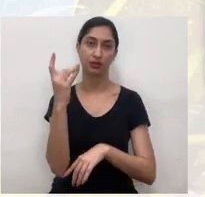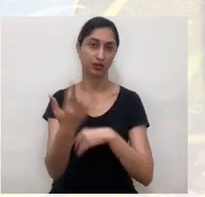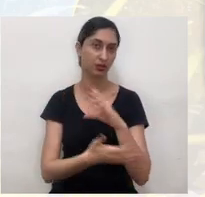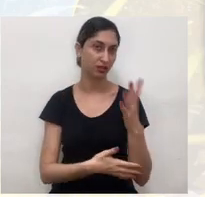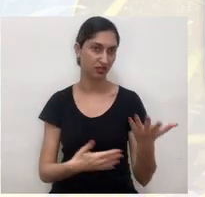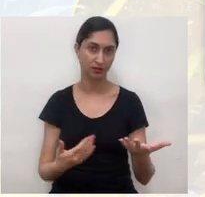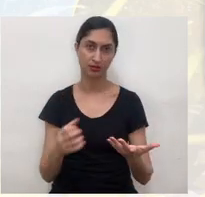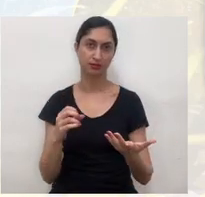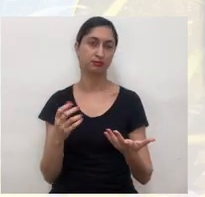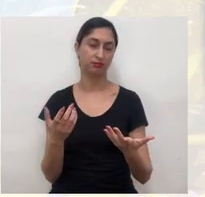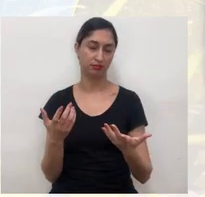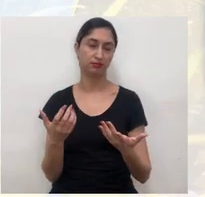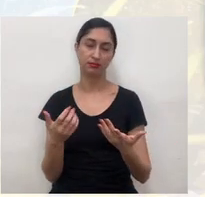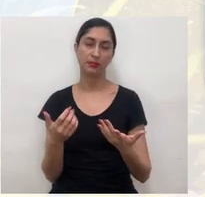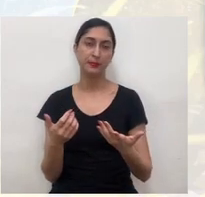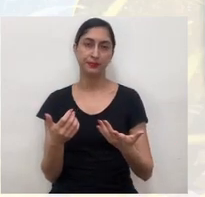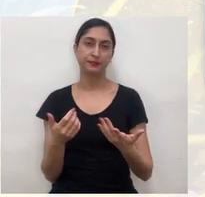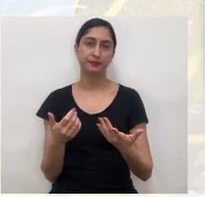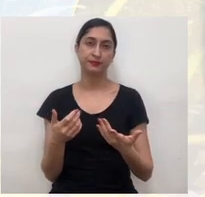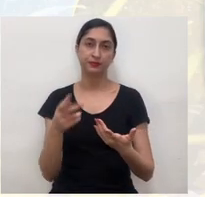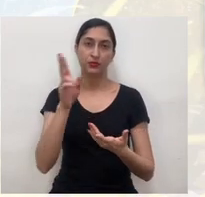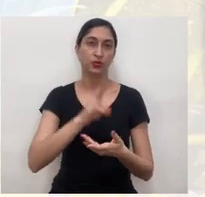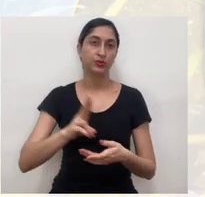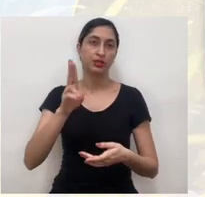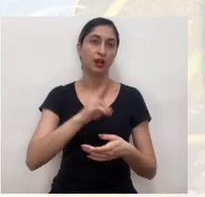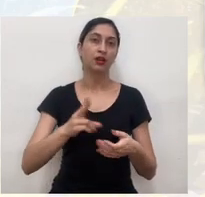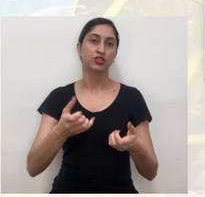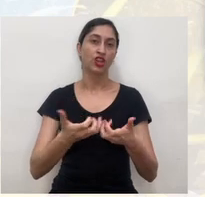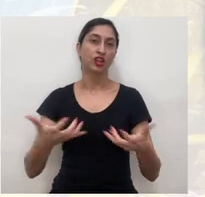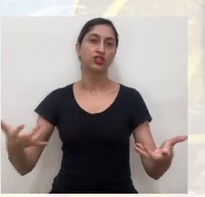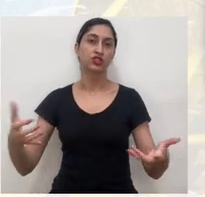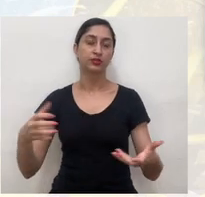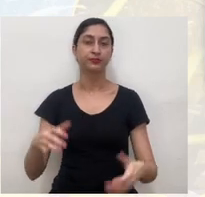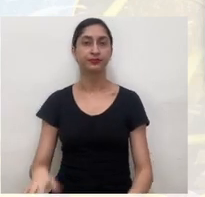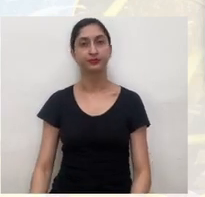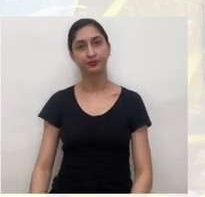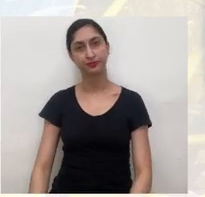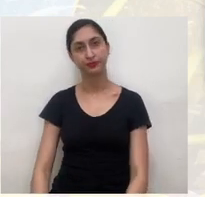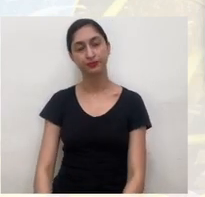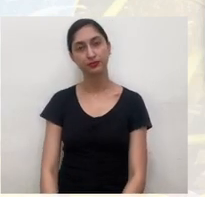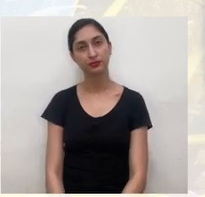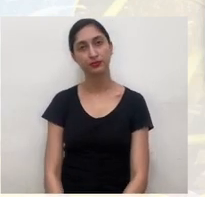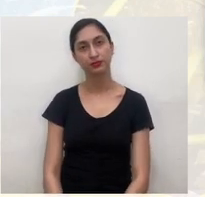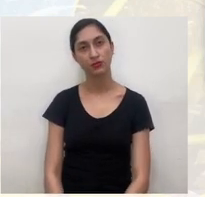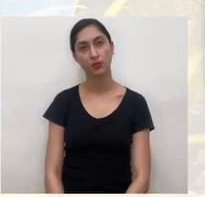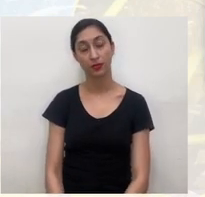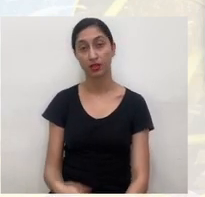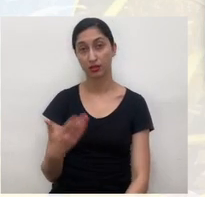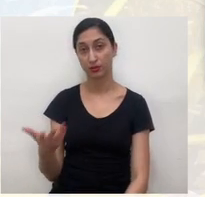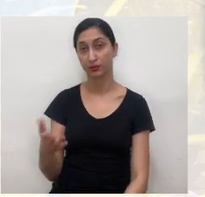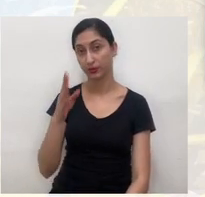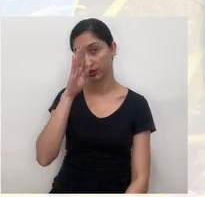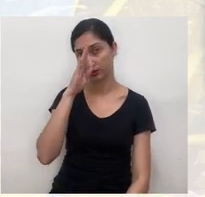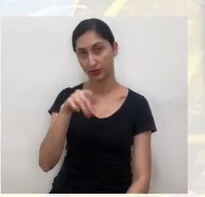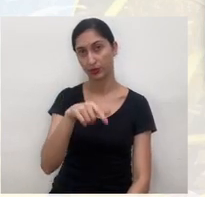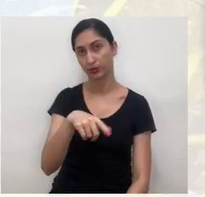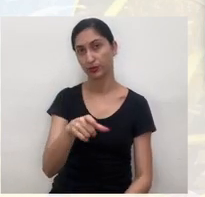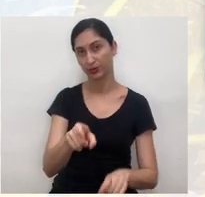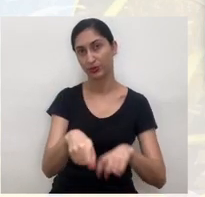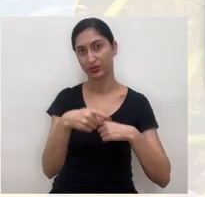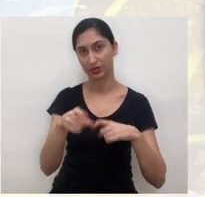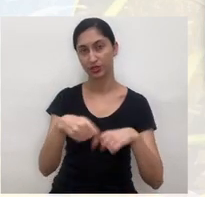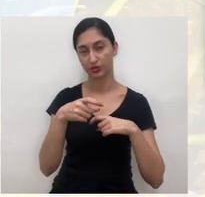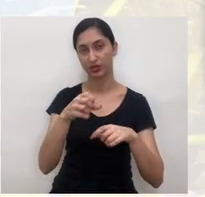ornamentais para uso em jardins. Né? Então, o fundamento do sítio é esse. sabe? É